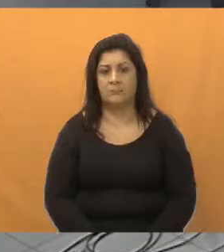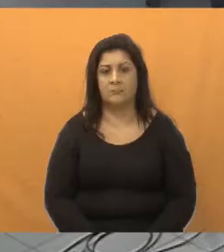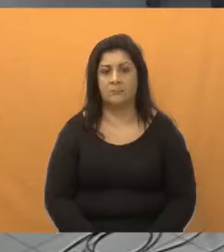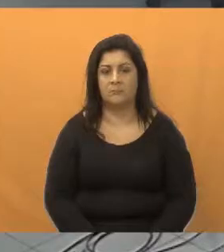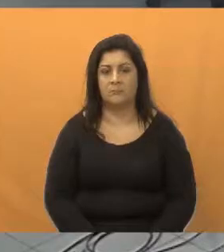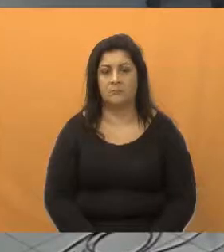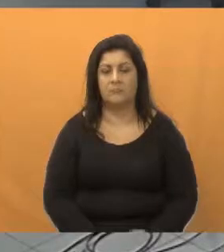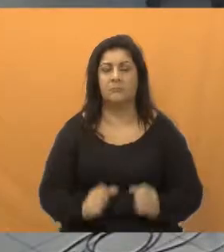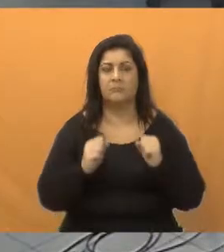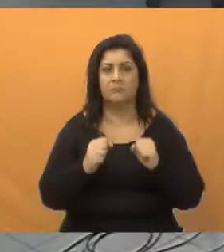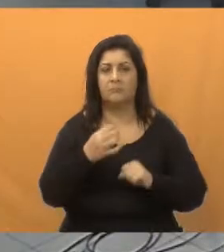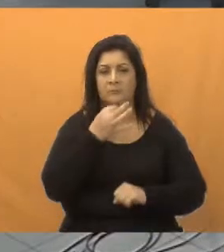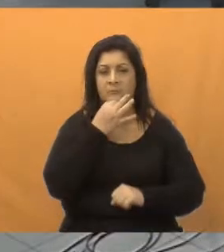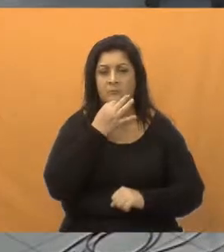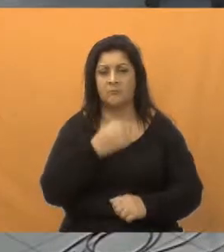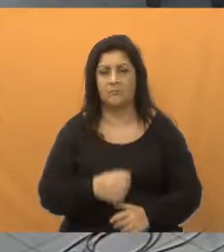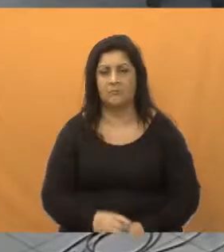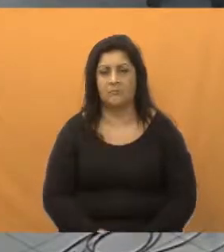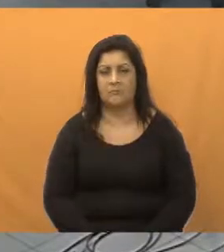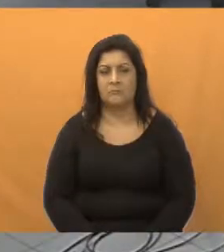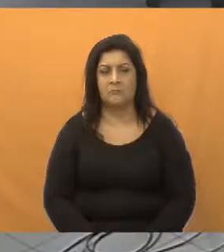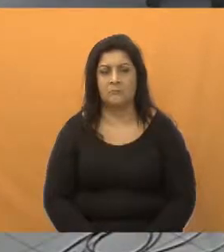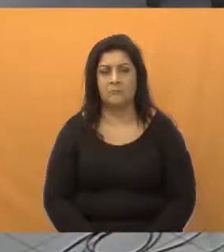O projeto continua em discussão.